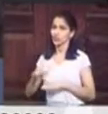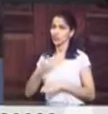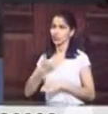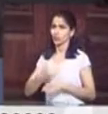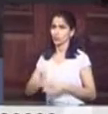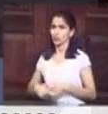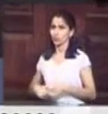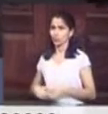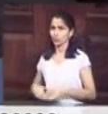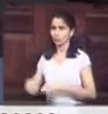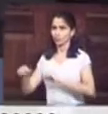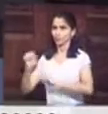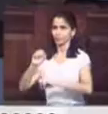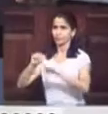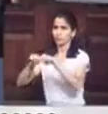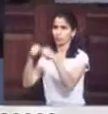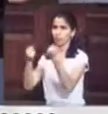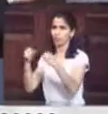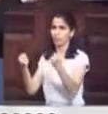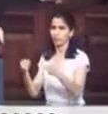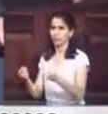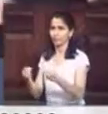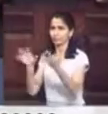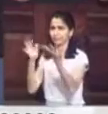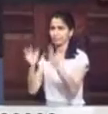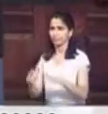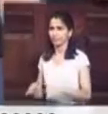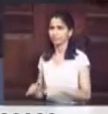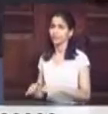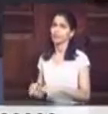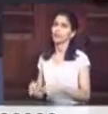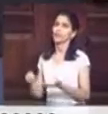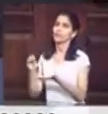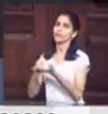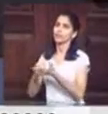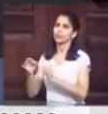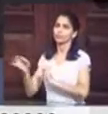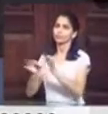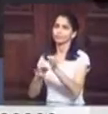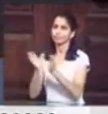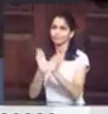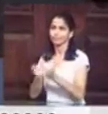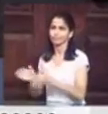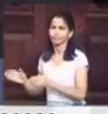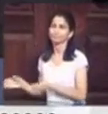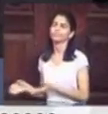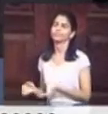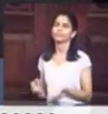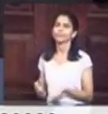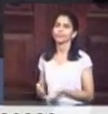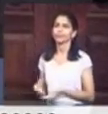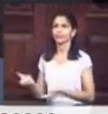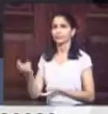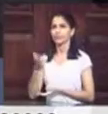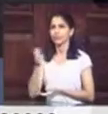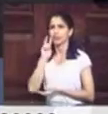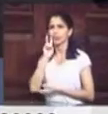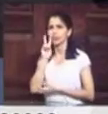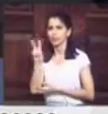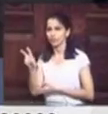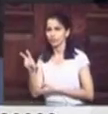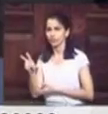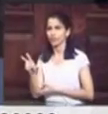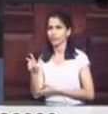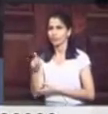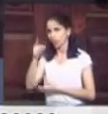a oportunidade dela se organizar. Isso. Agora, o resto, todo mundo tem direito. Mas eu queria ver, era as